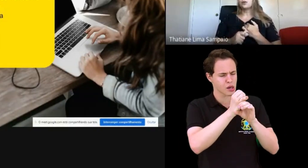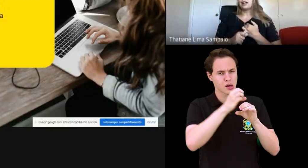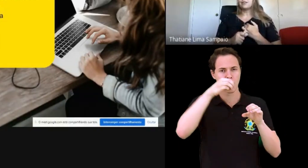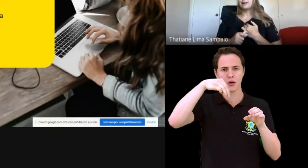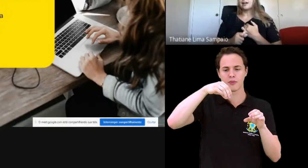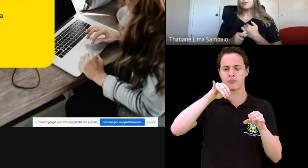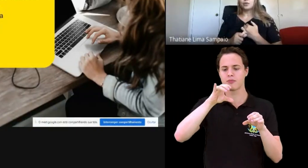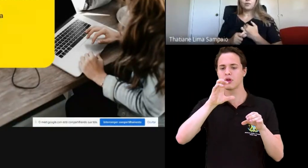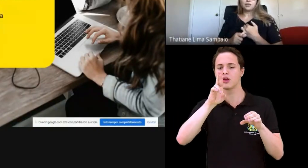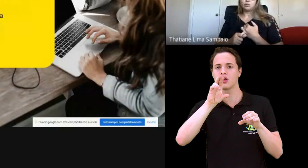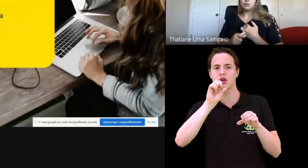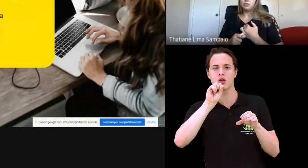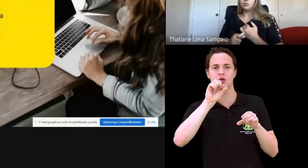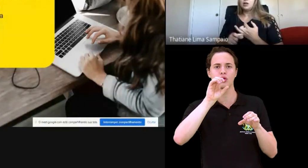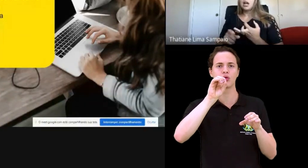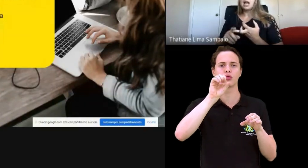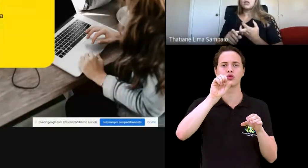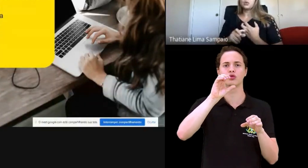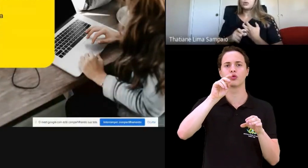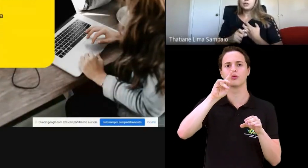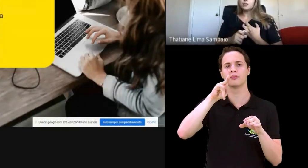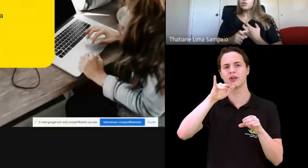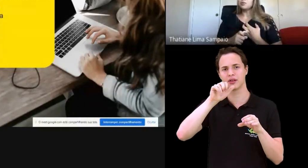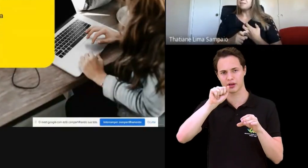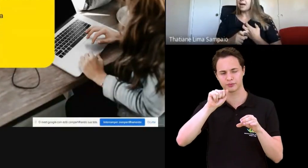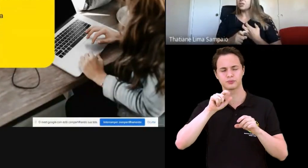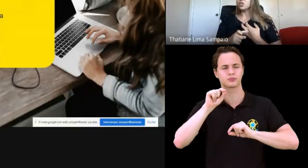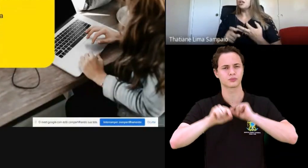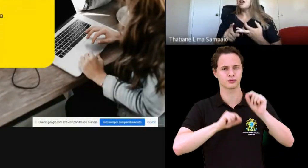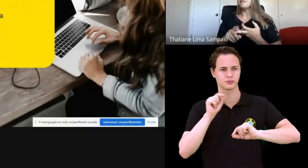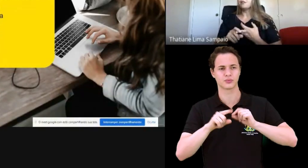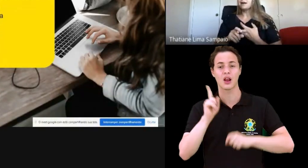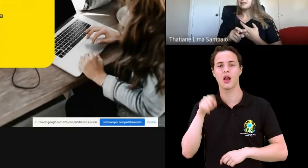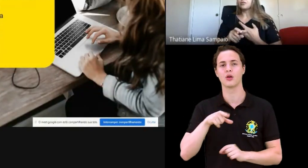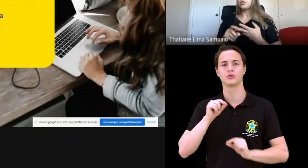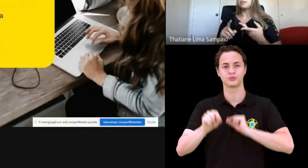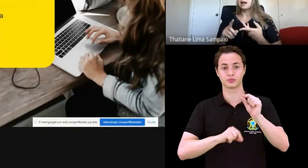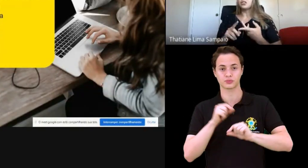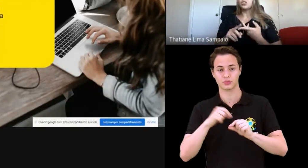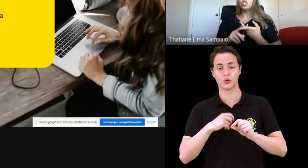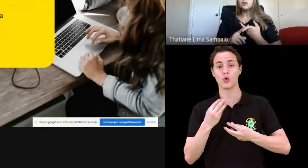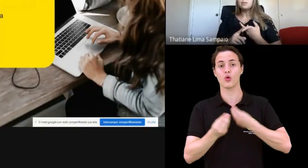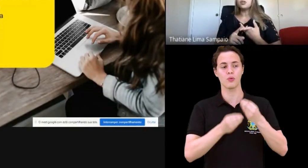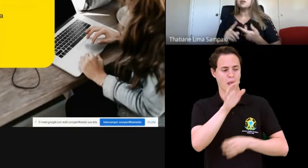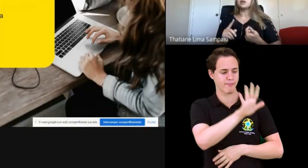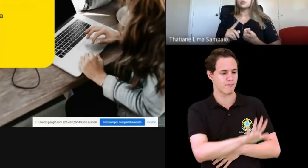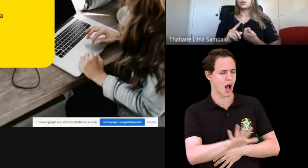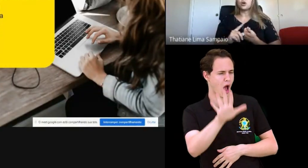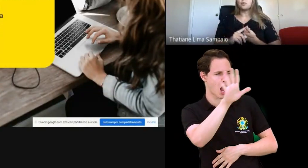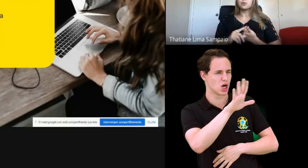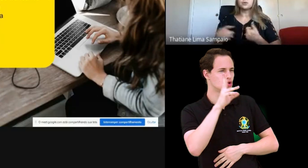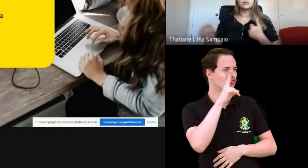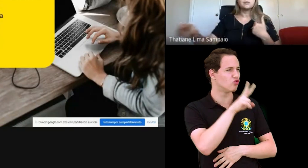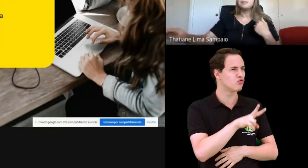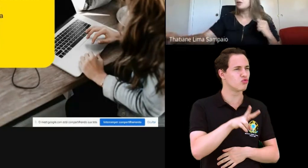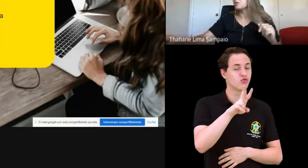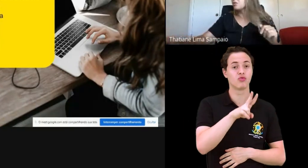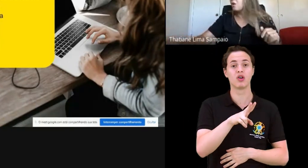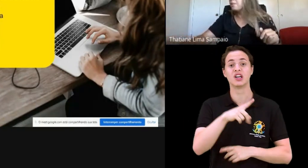de fotografar o que você nunca viu, a resolução de uma imagem, a formação de imagem, tipos de